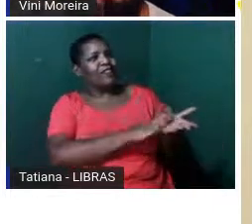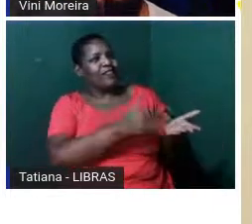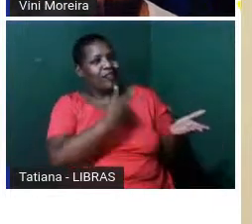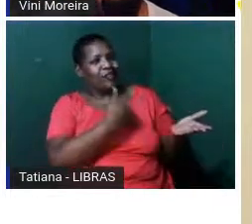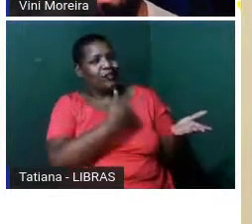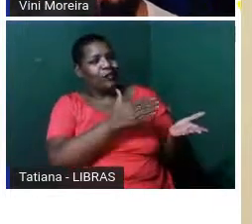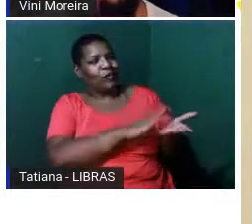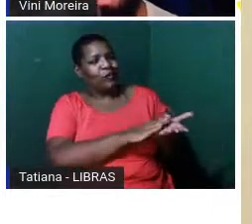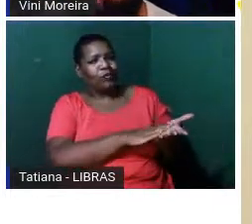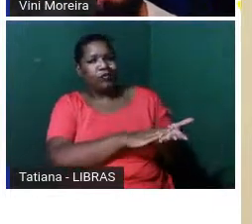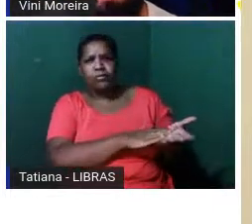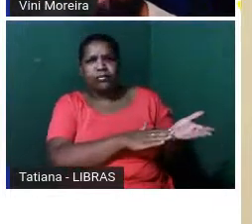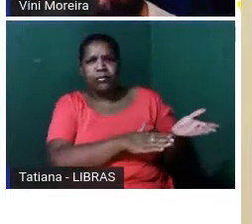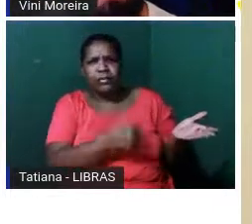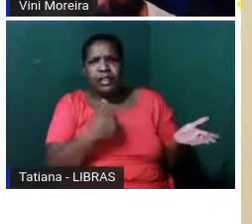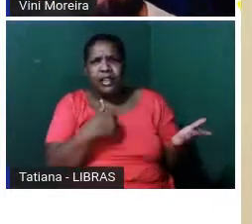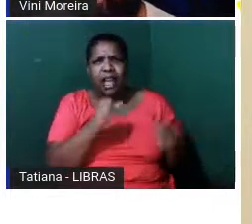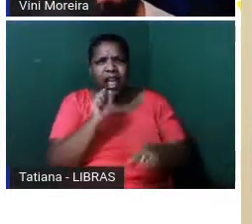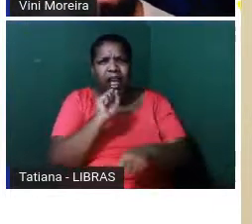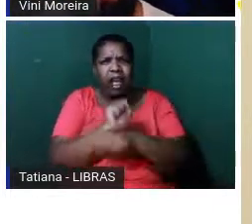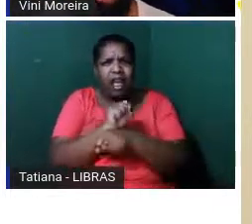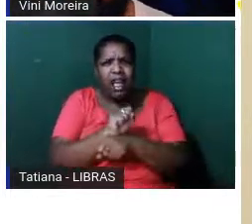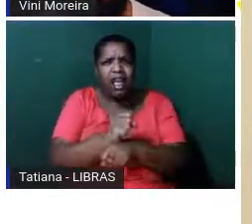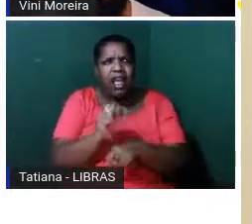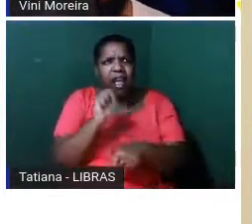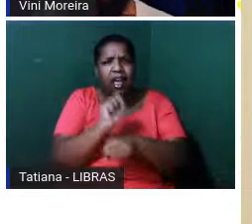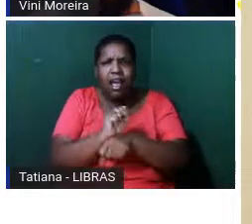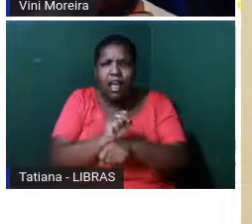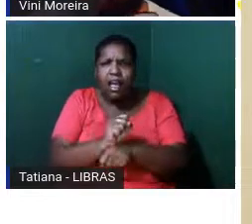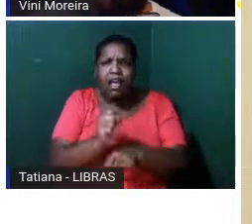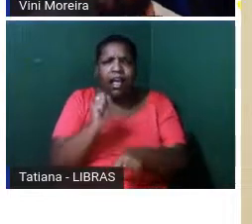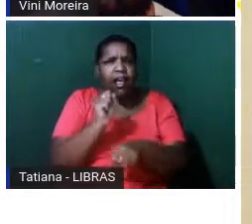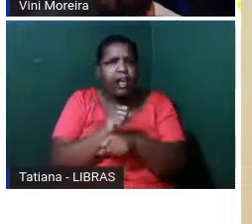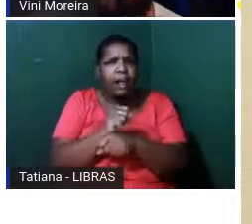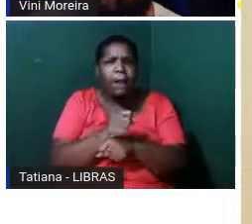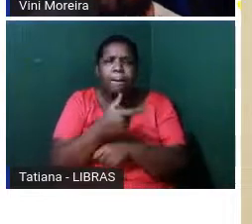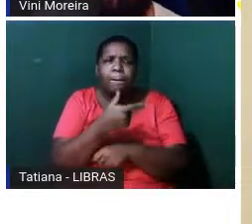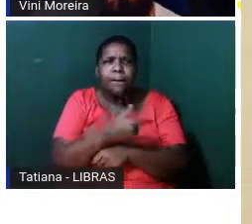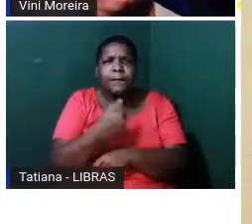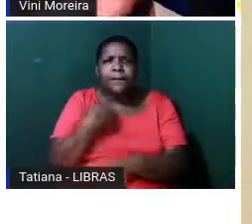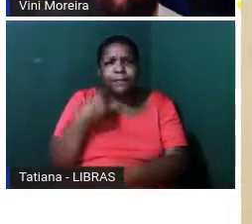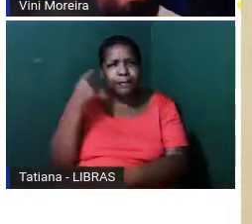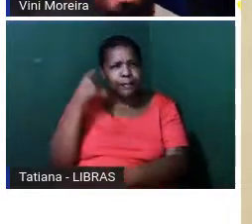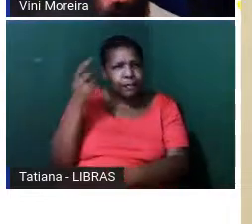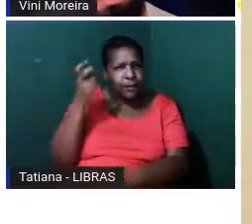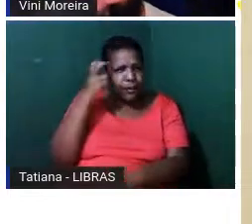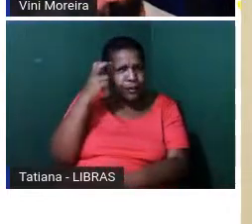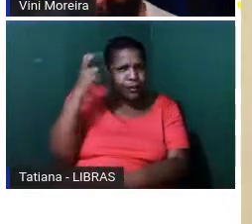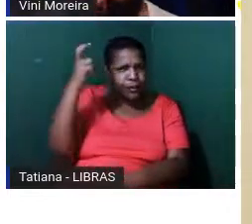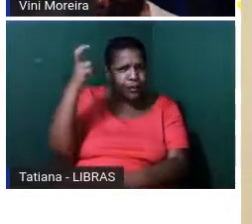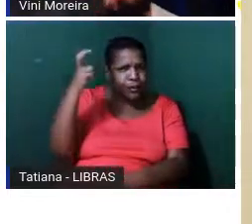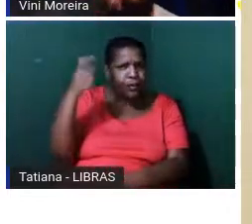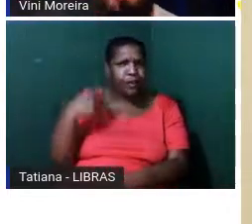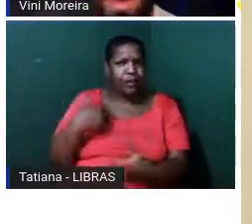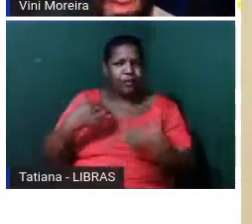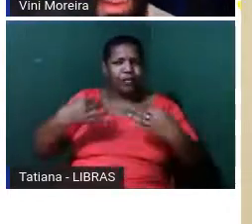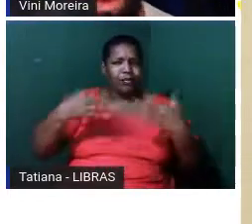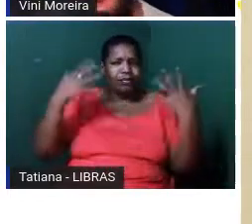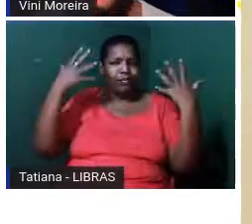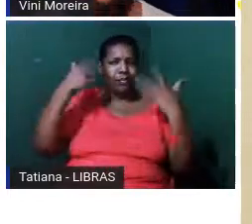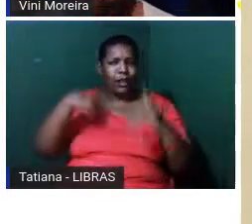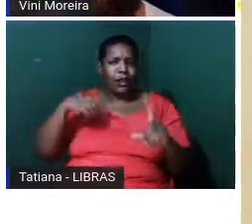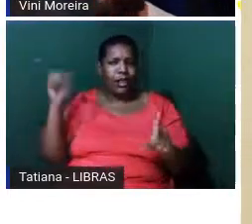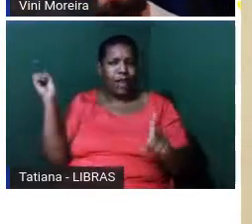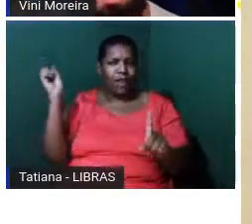gente ficar preso nisso ficar preso em em uma cobertura bonita do bolo e é